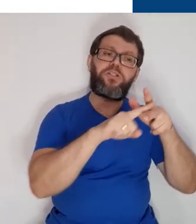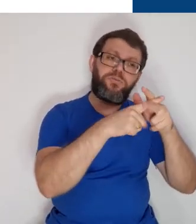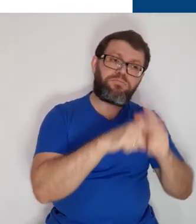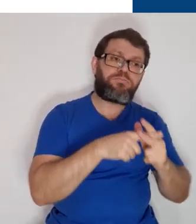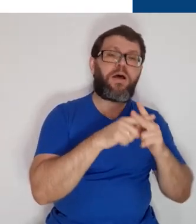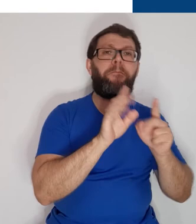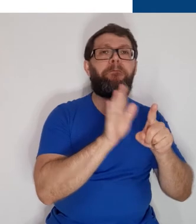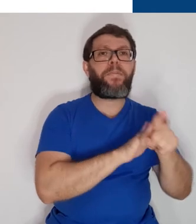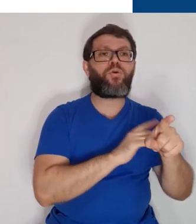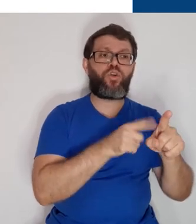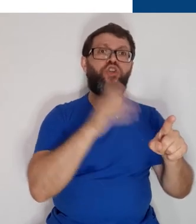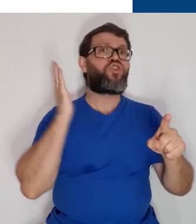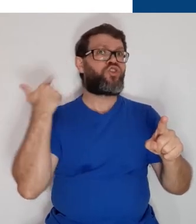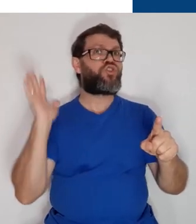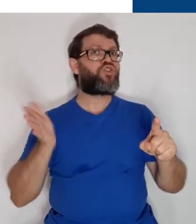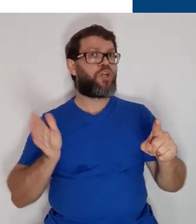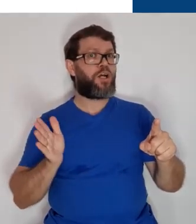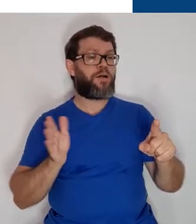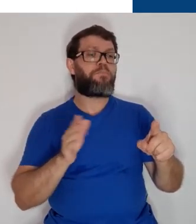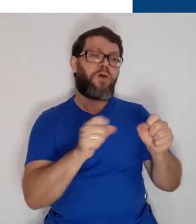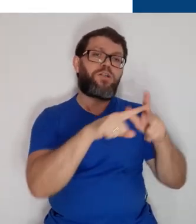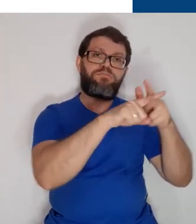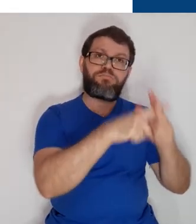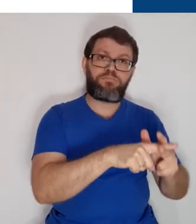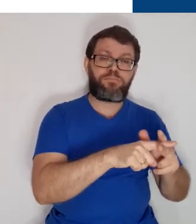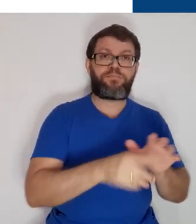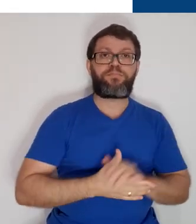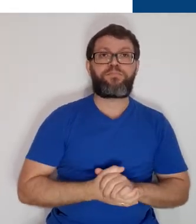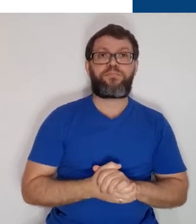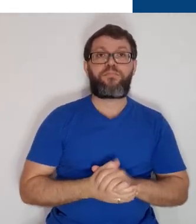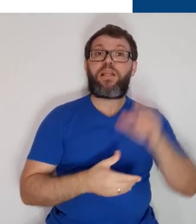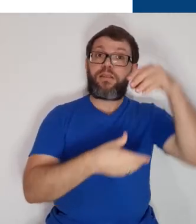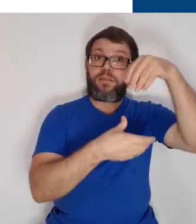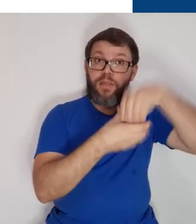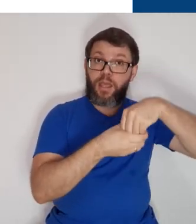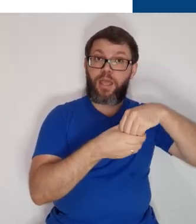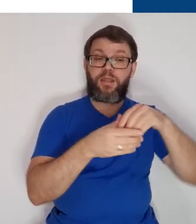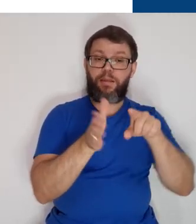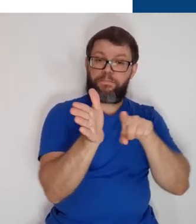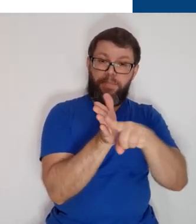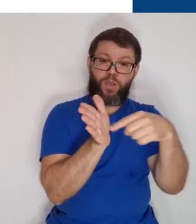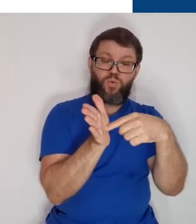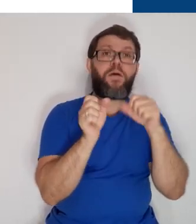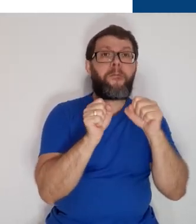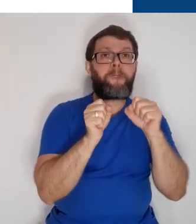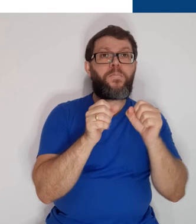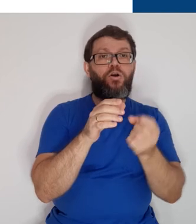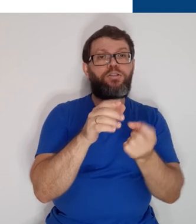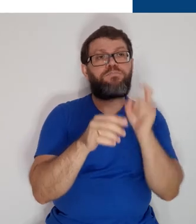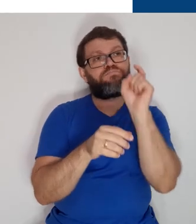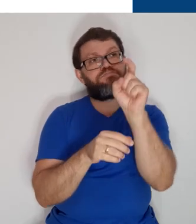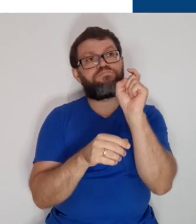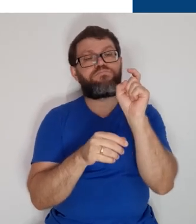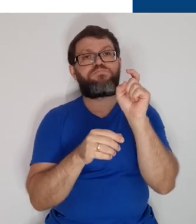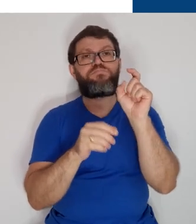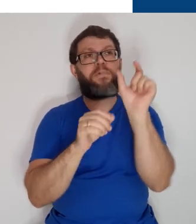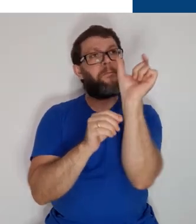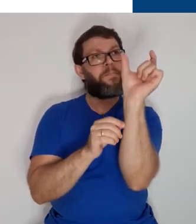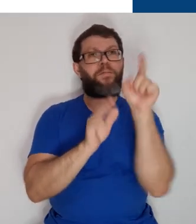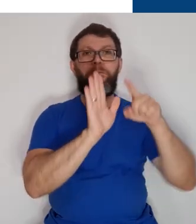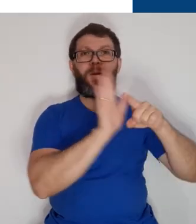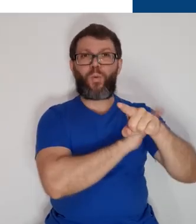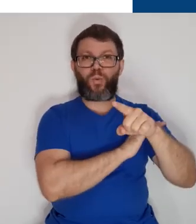necessário podemos editar a pergunta que já foi feita quando já estamos dentro do menu pergunta podemos clicar em